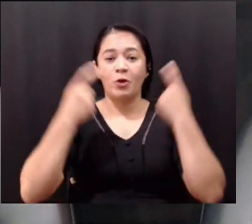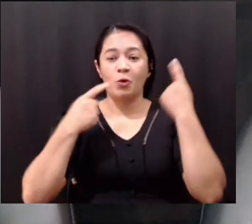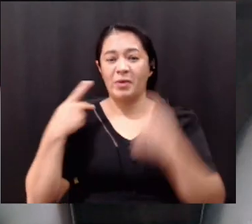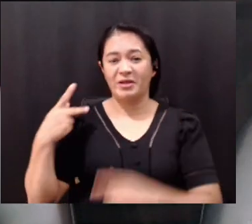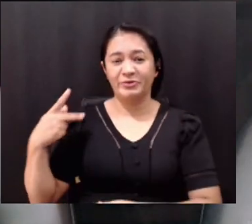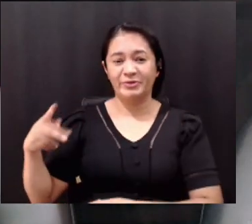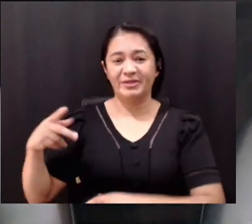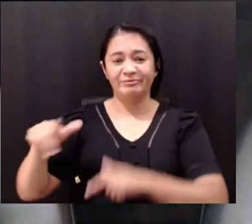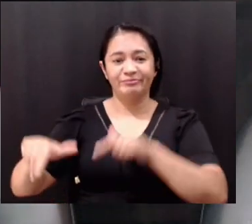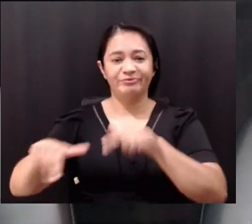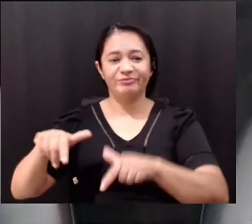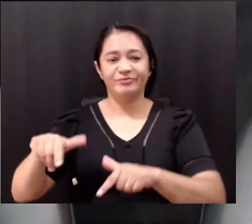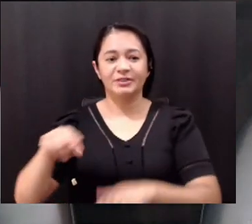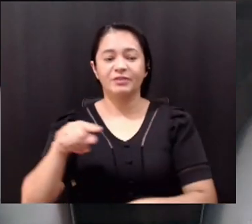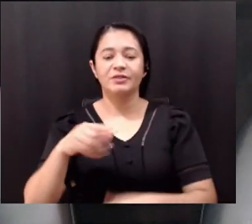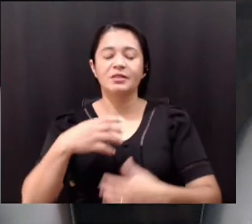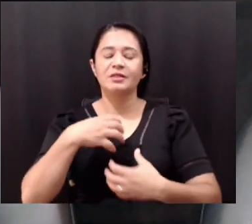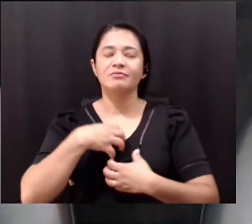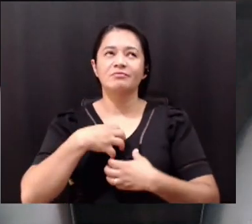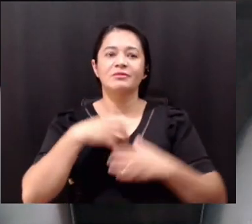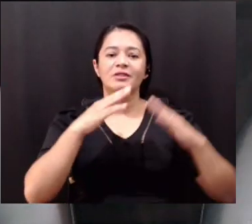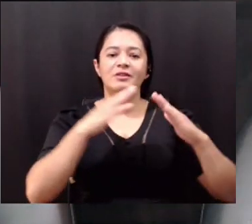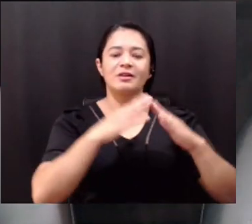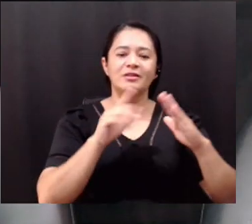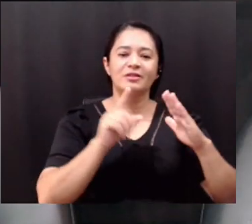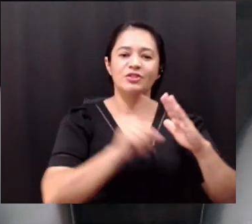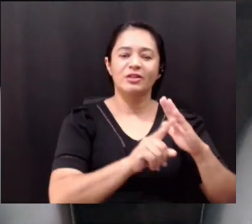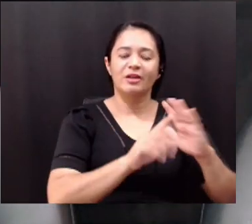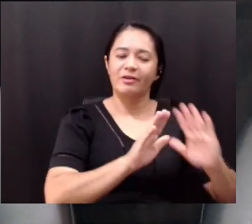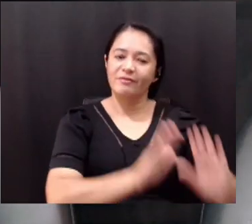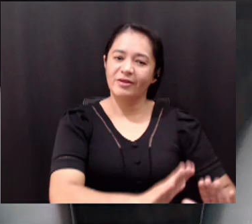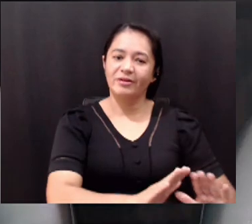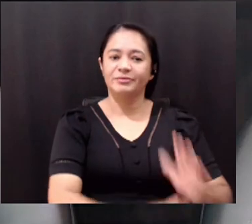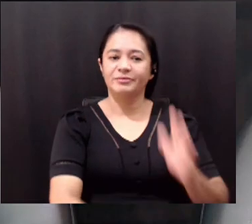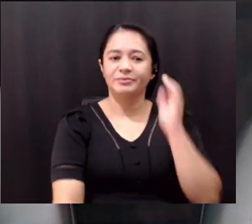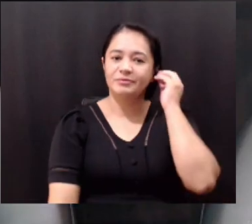chegar em casa e estar lá, né? Então, são algumas